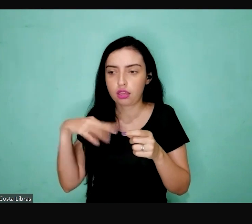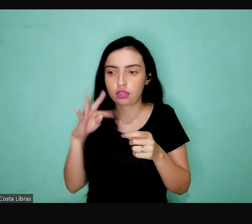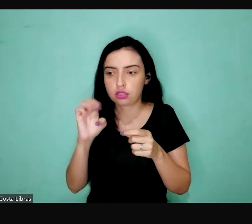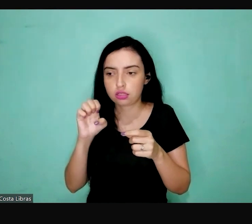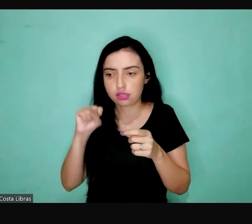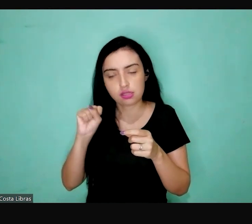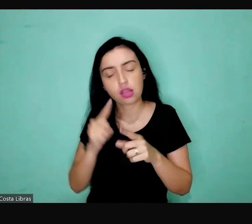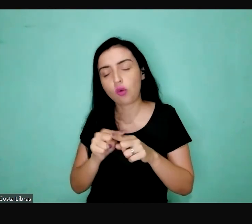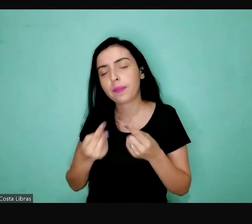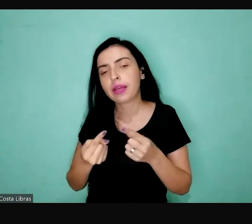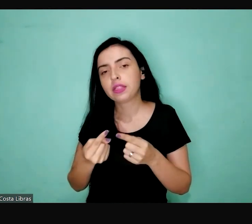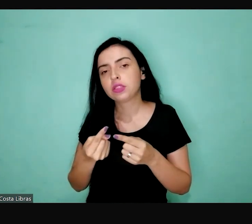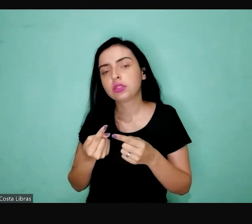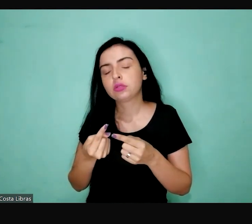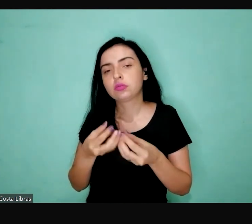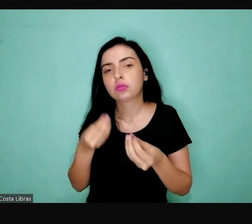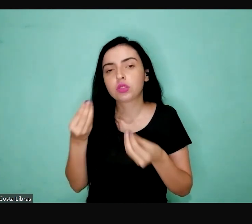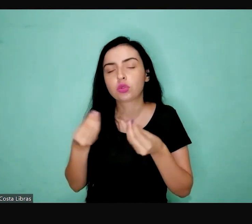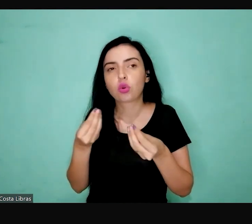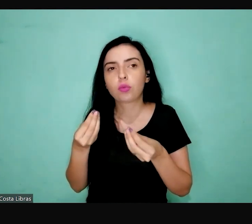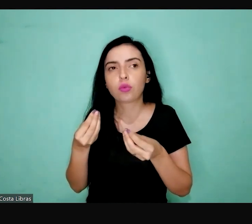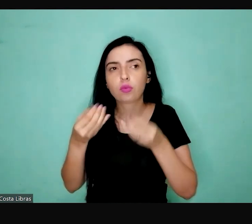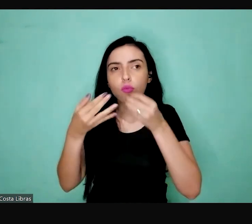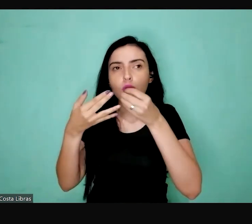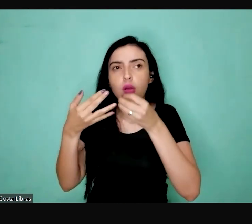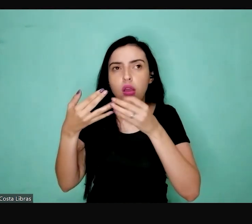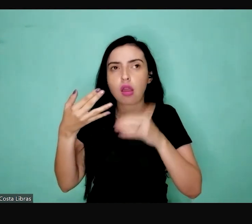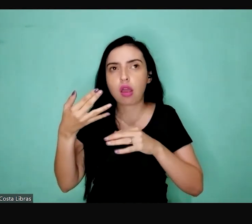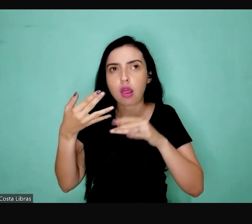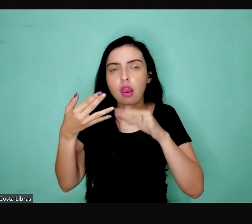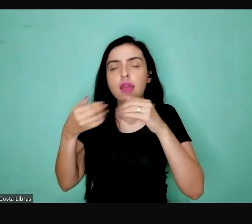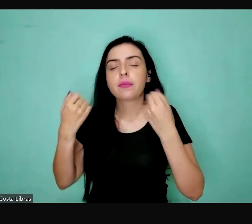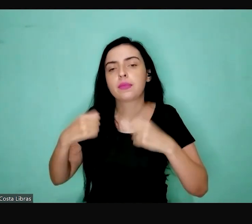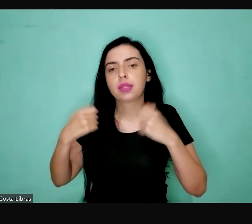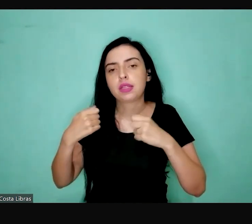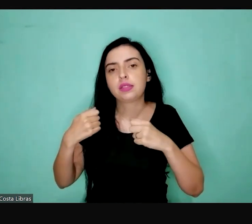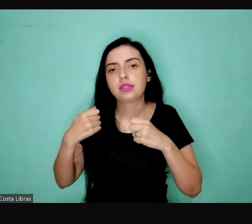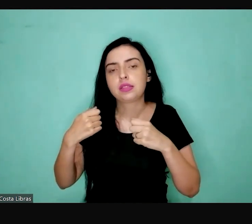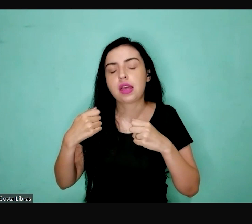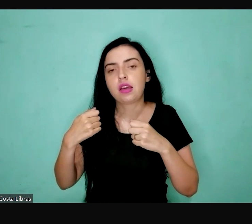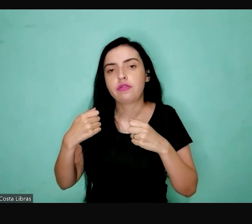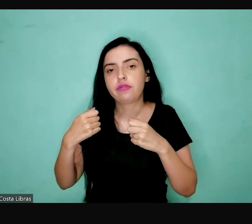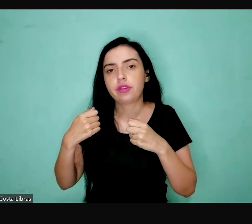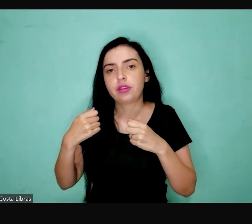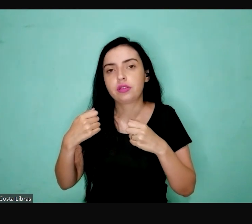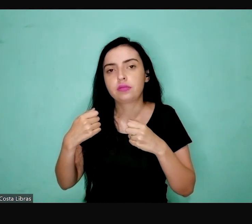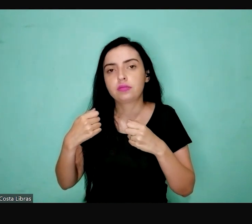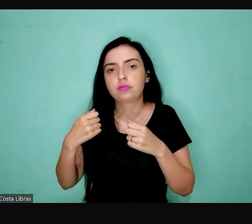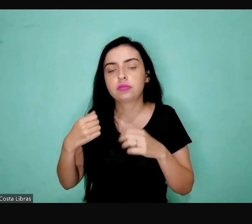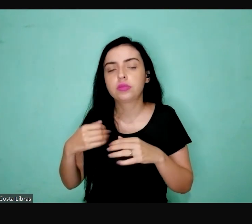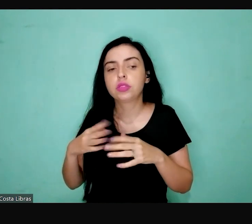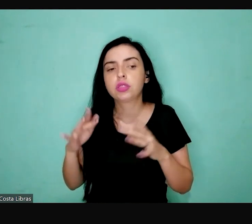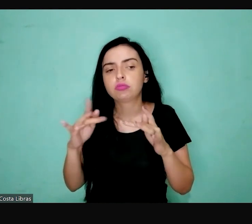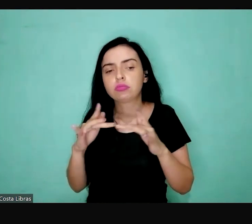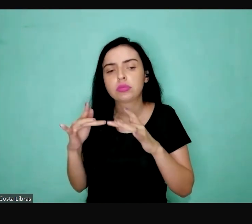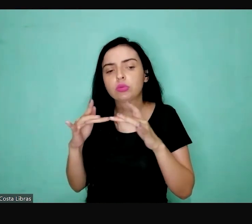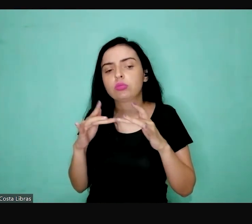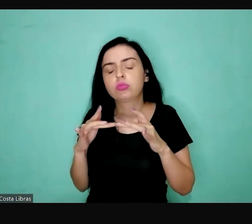como elementos que deveriam ter sido tidos em conta